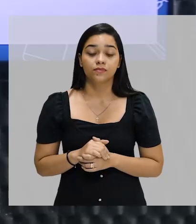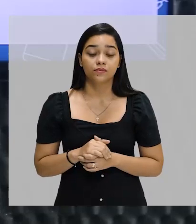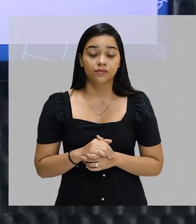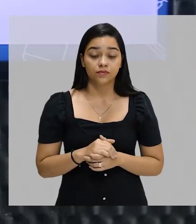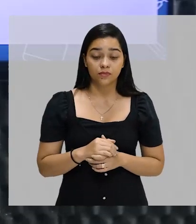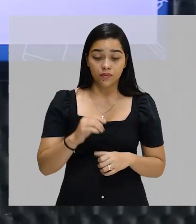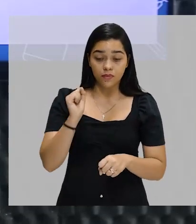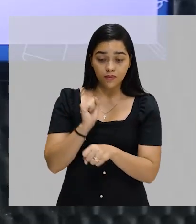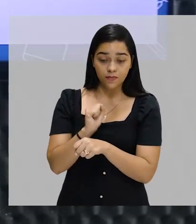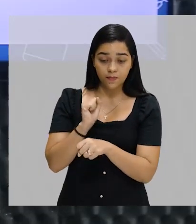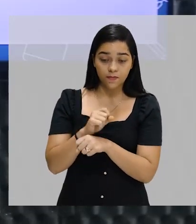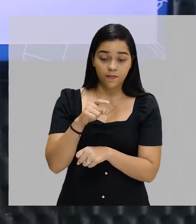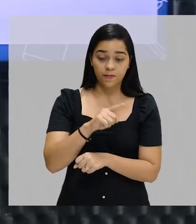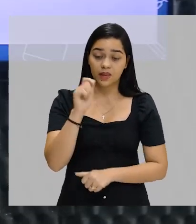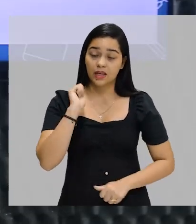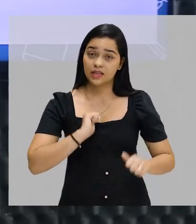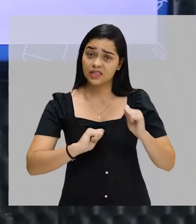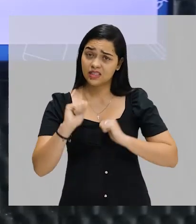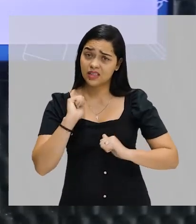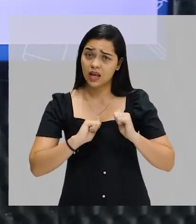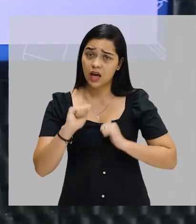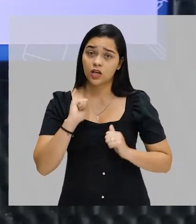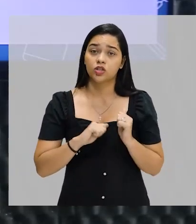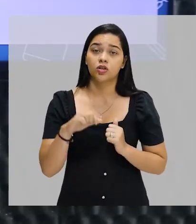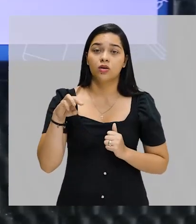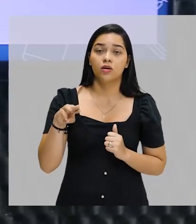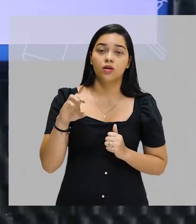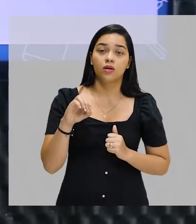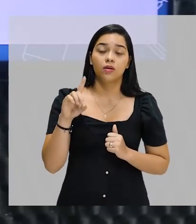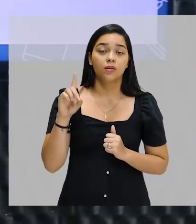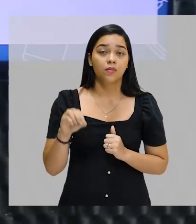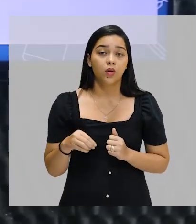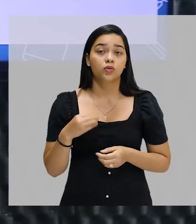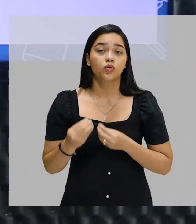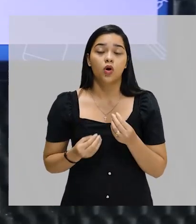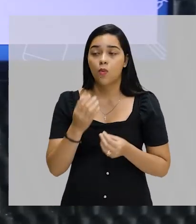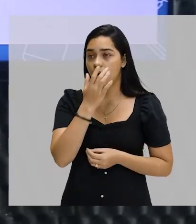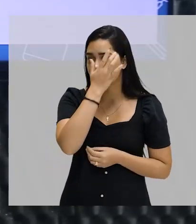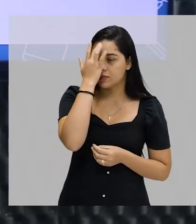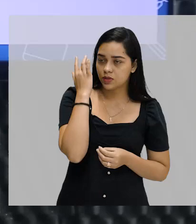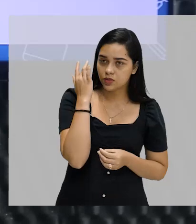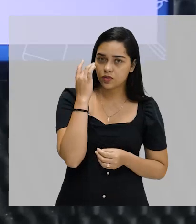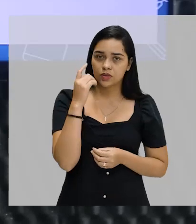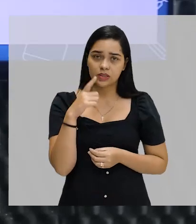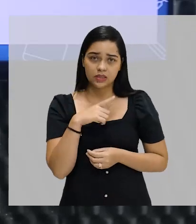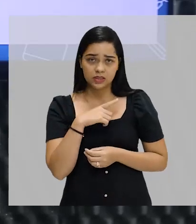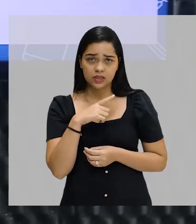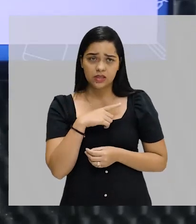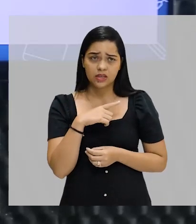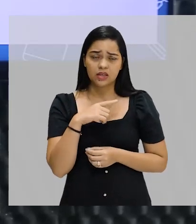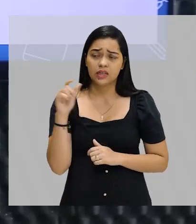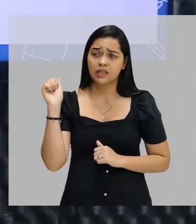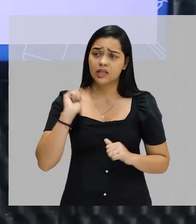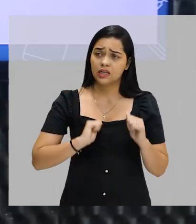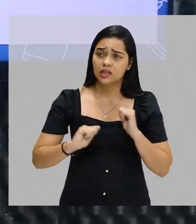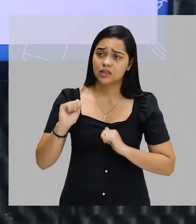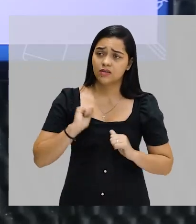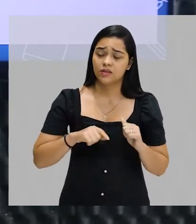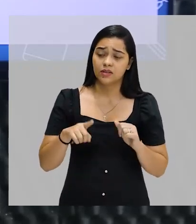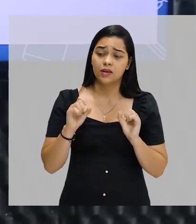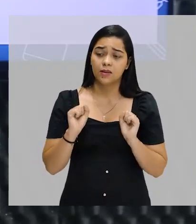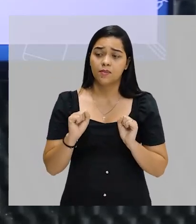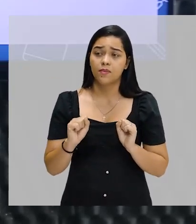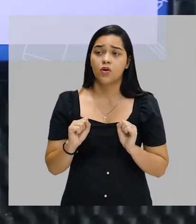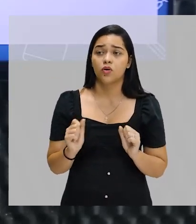Eram aguardados com ansiedade. A maneira como as pessoas estavam ansiosas. Você pode